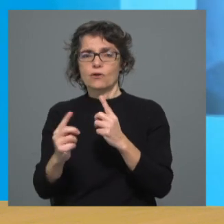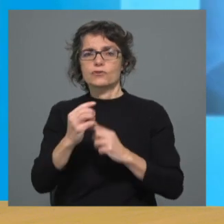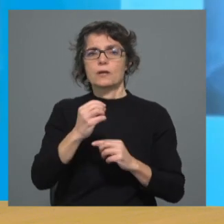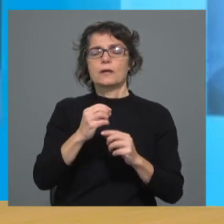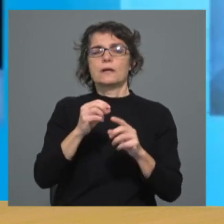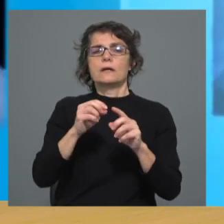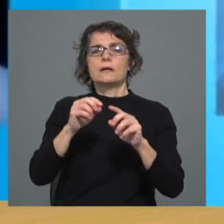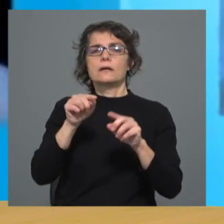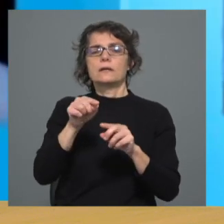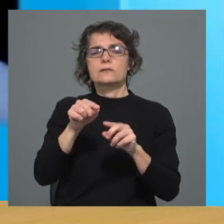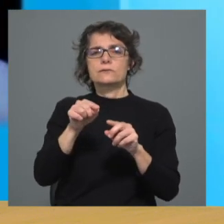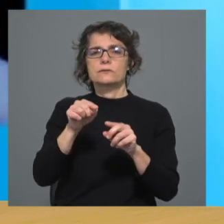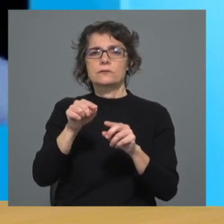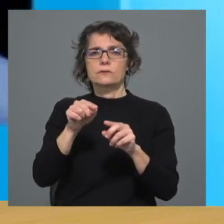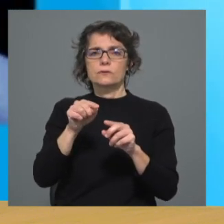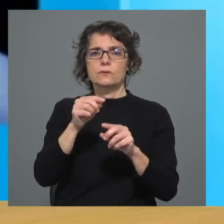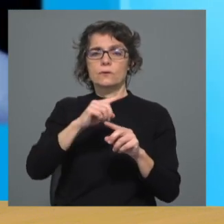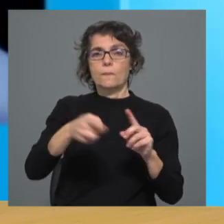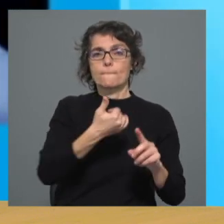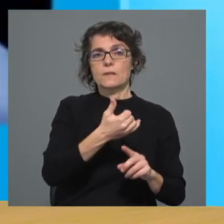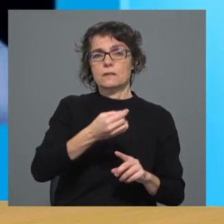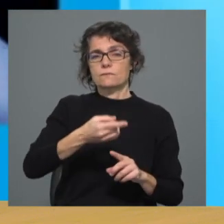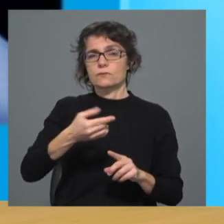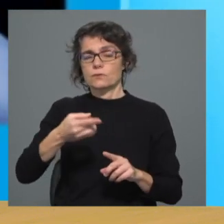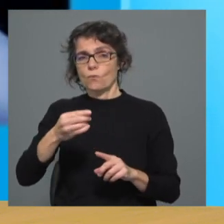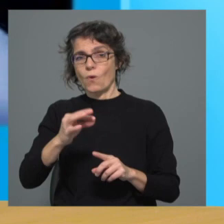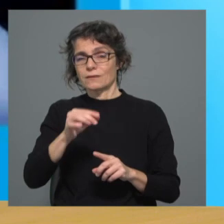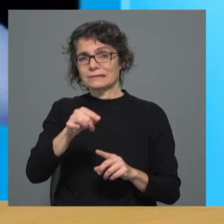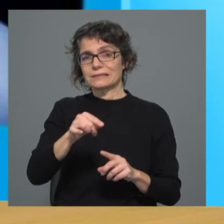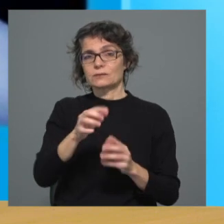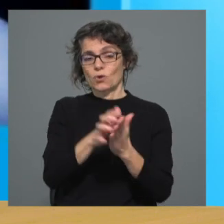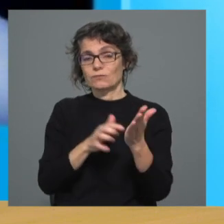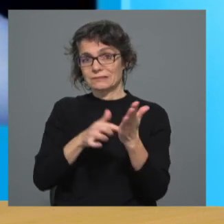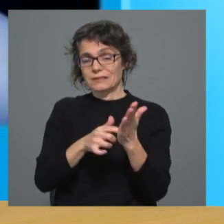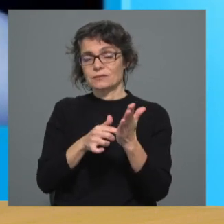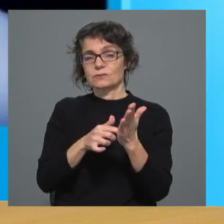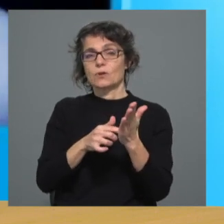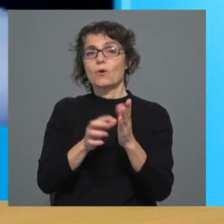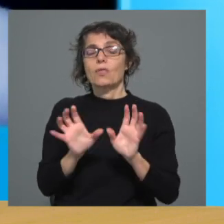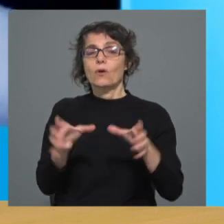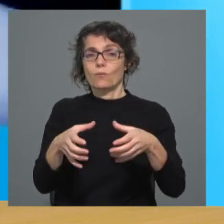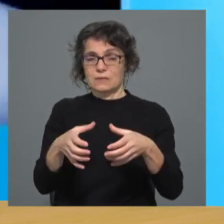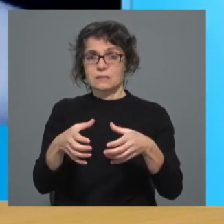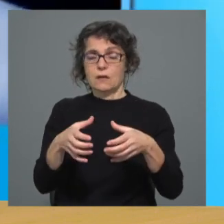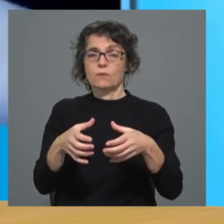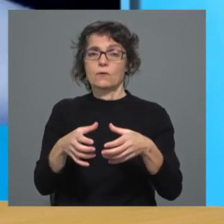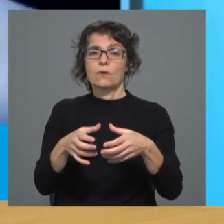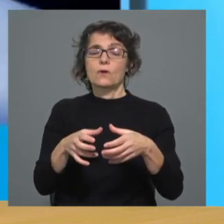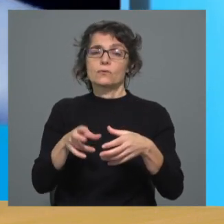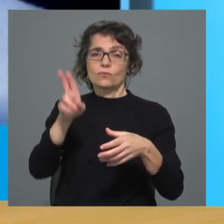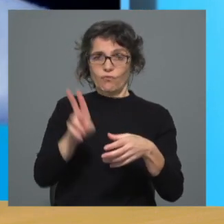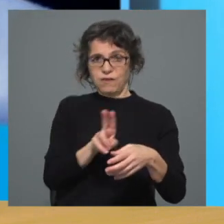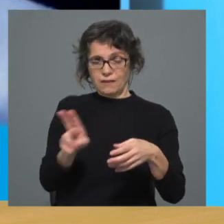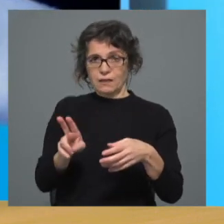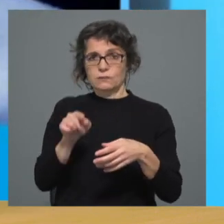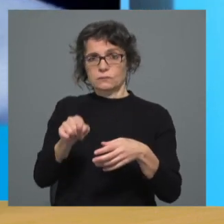incluindo a aprovação do Papa João Paulo II. É um texto da Comissão Pontifícia Bíblica e é um texto notável porque avalia